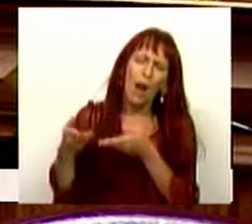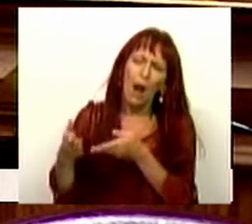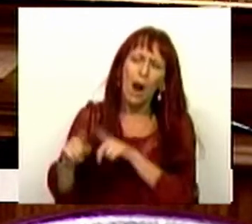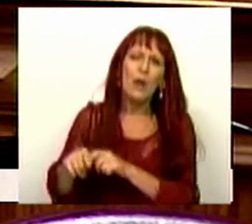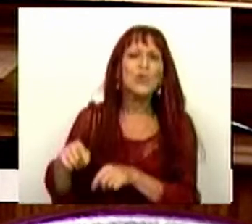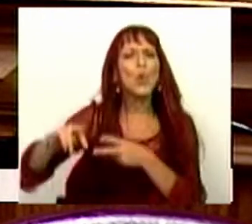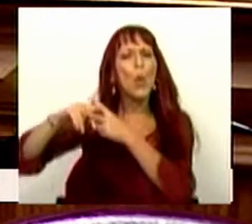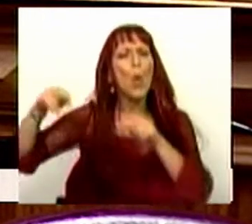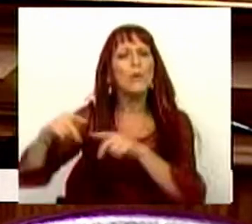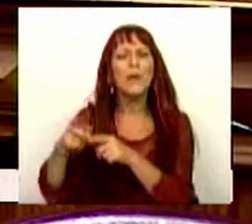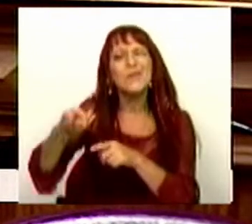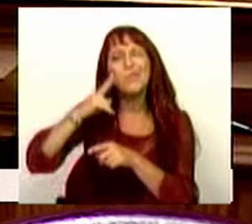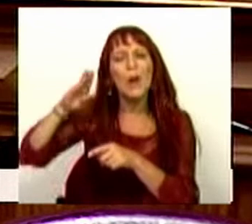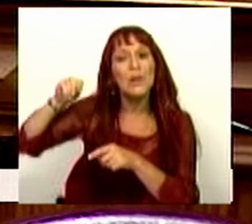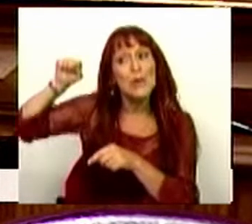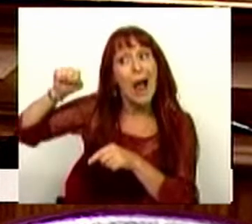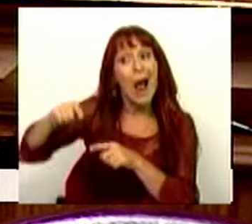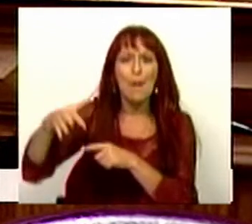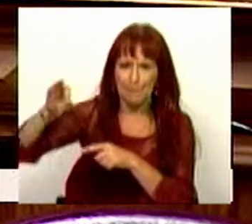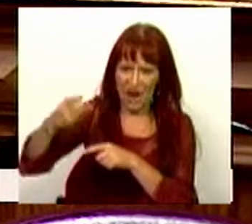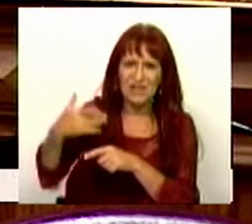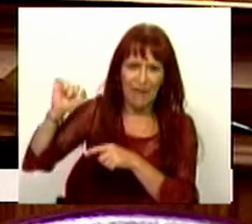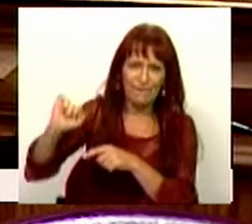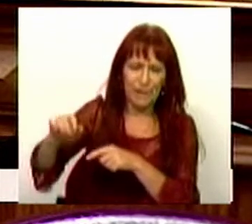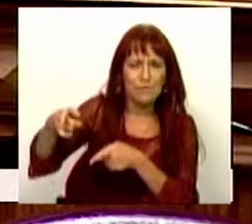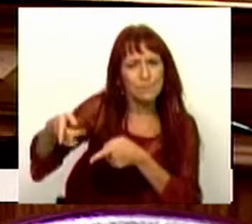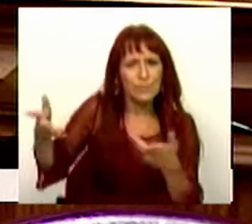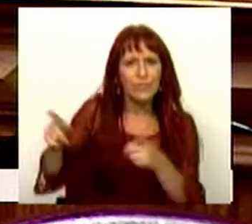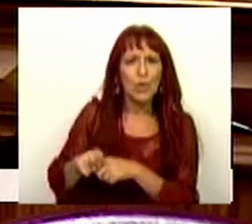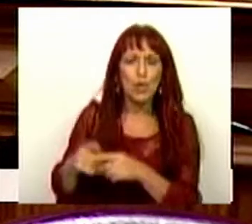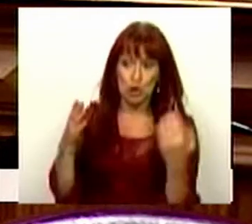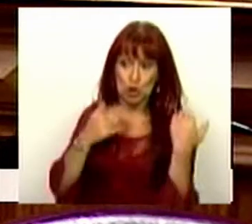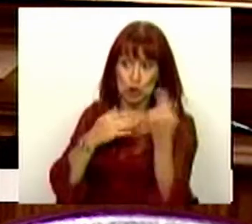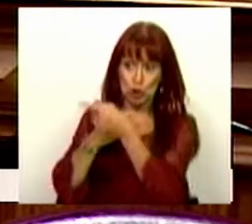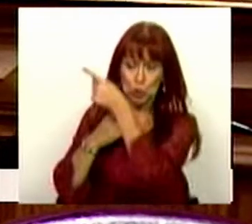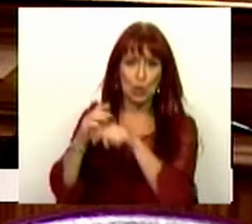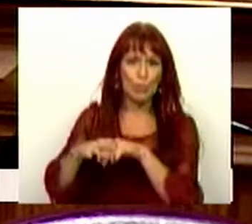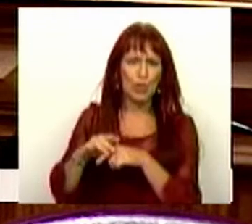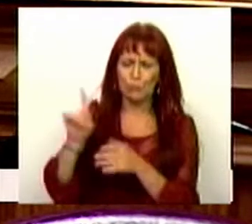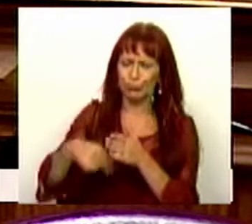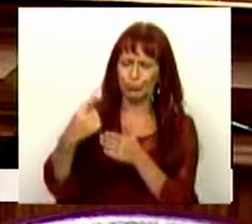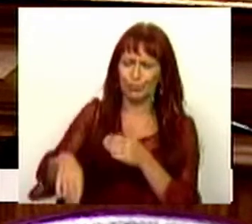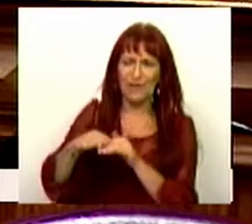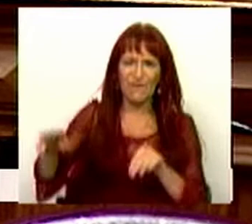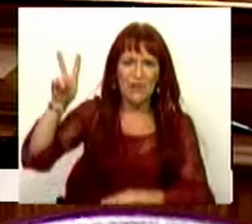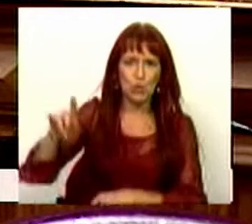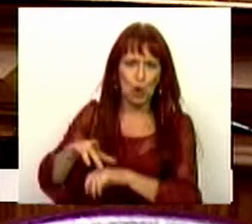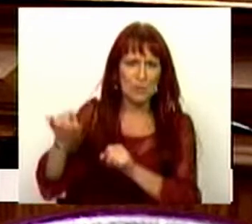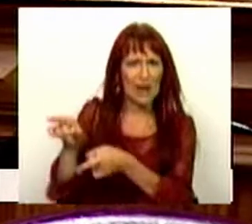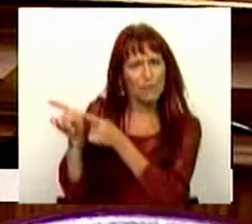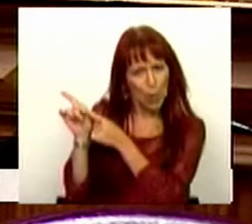dos autarcas e dirigentes locais sociais-democratas, o responsável pelo cancelamento da segunda fase do